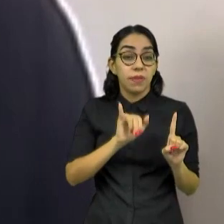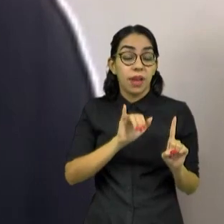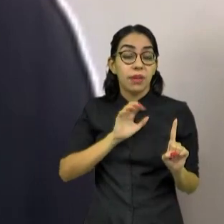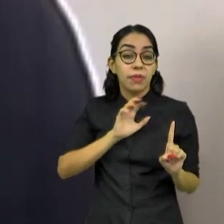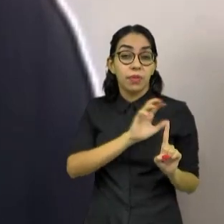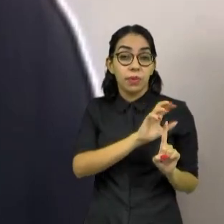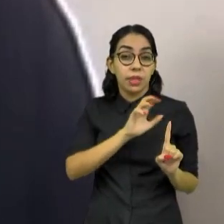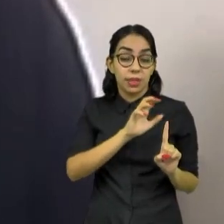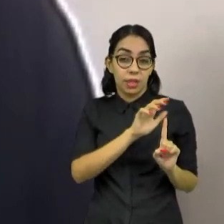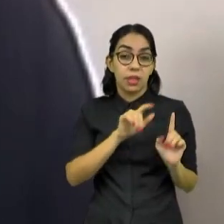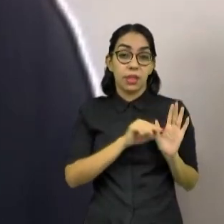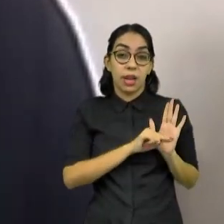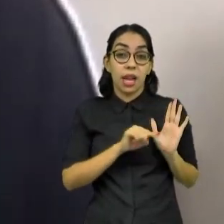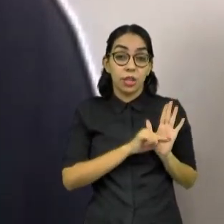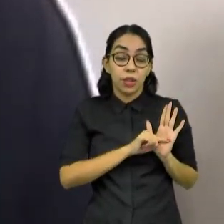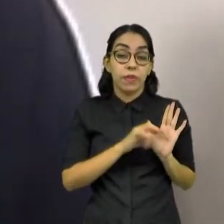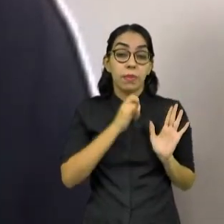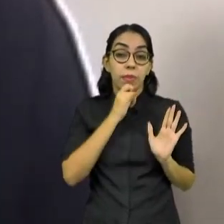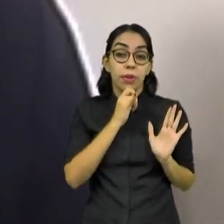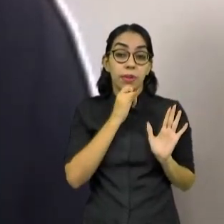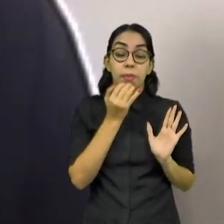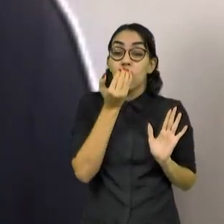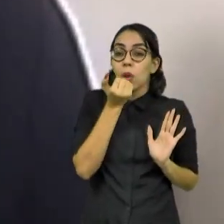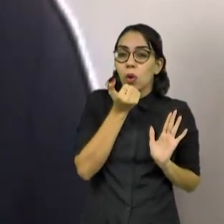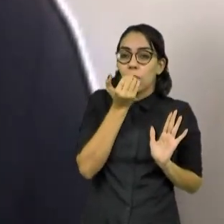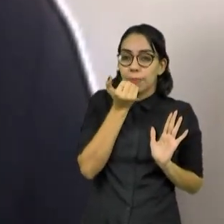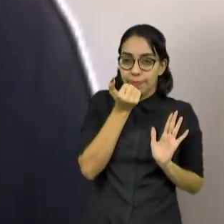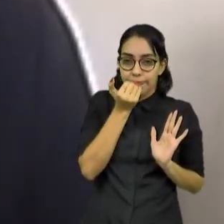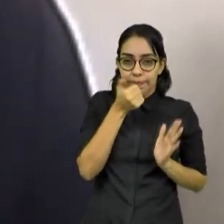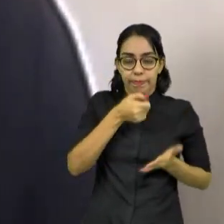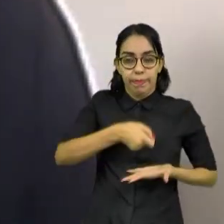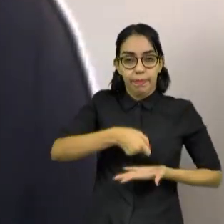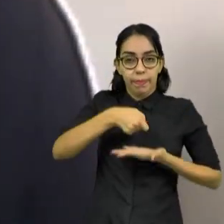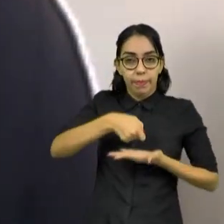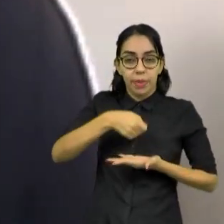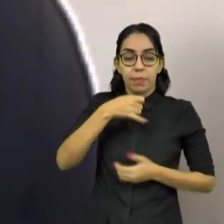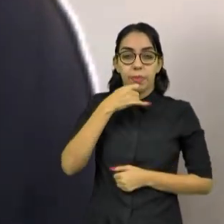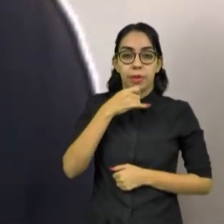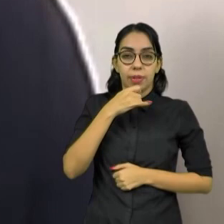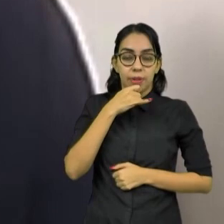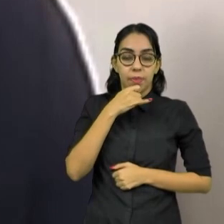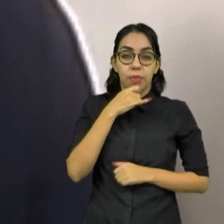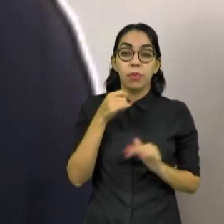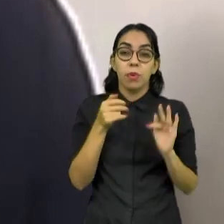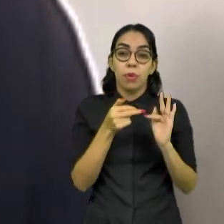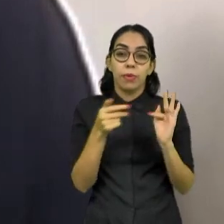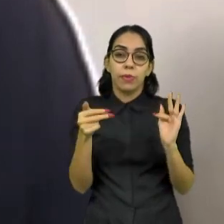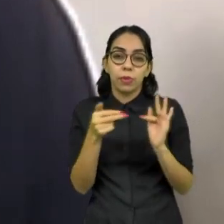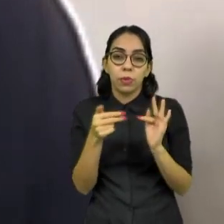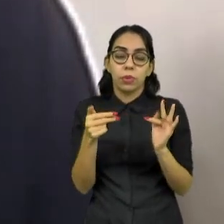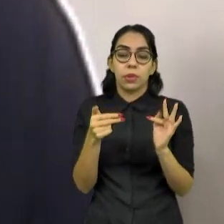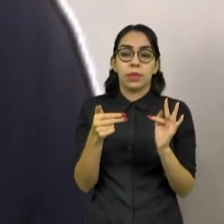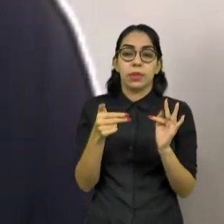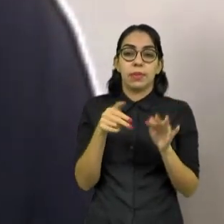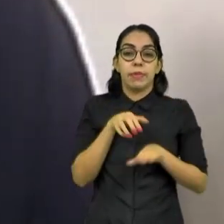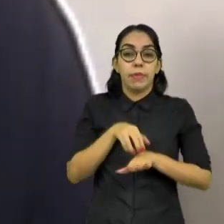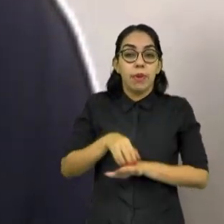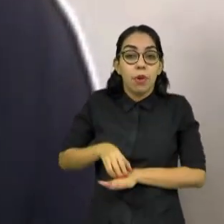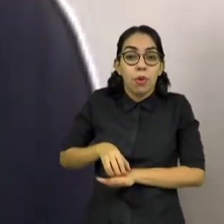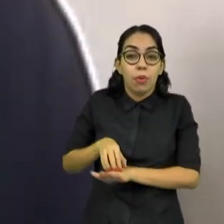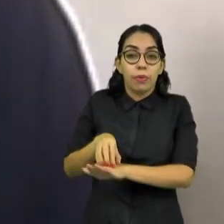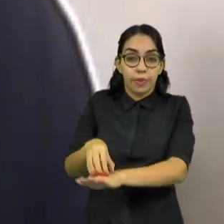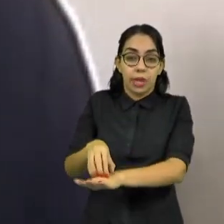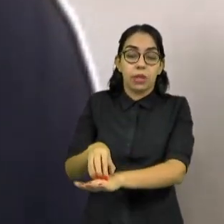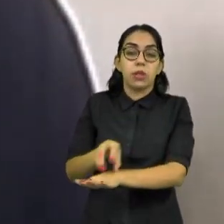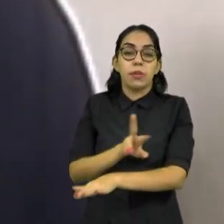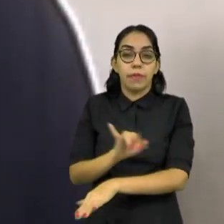produtos da cesta básica, principalmente nessa parte de hortifruti granjeiro, porque você tem um custo de frete bem